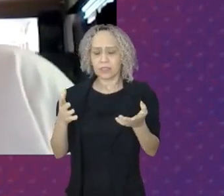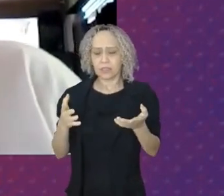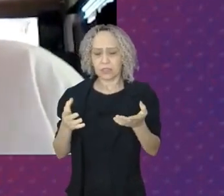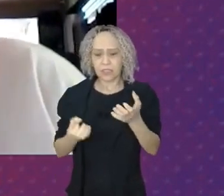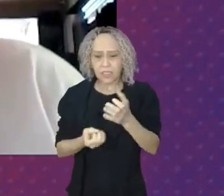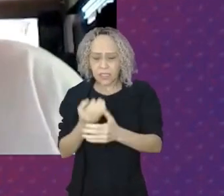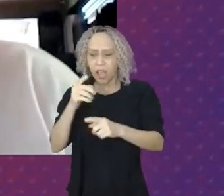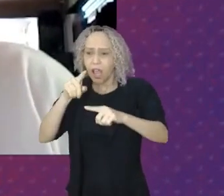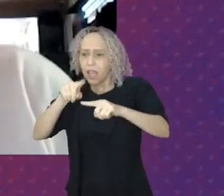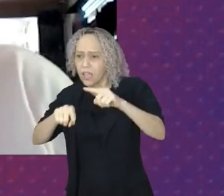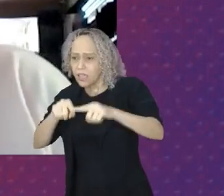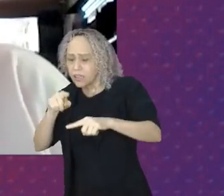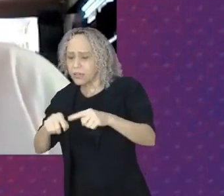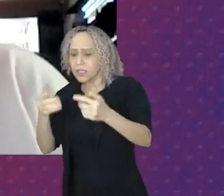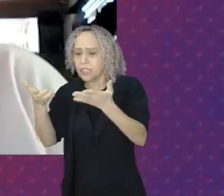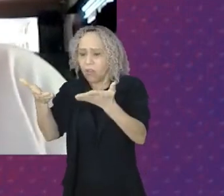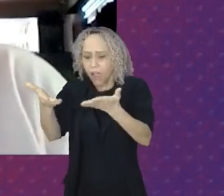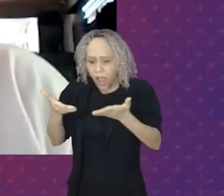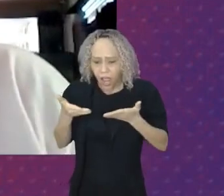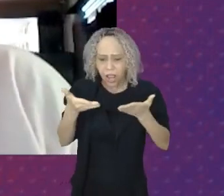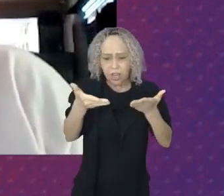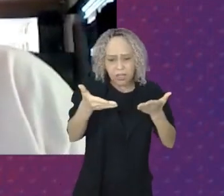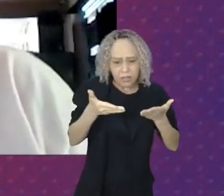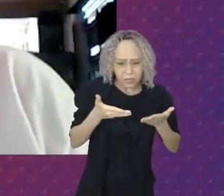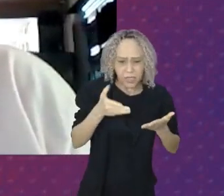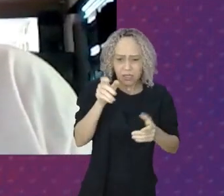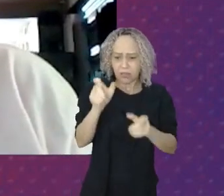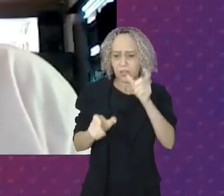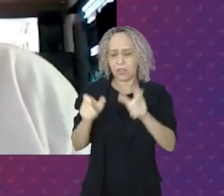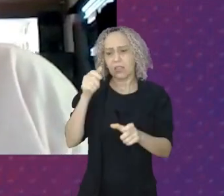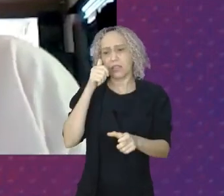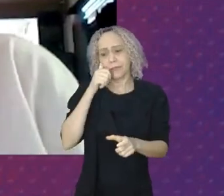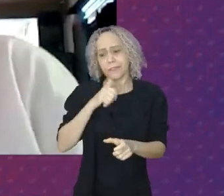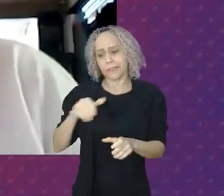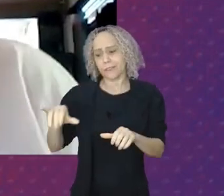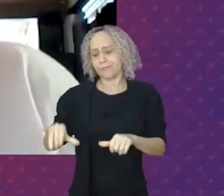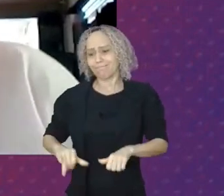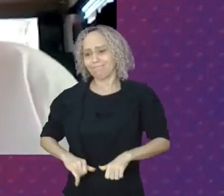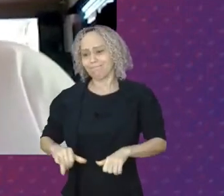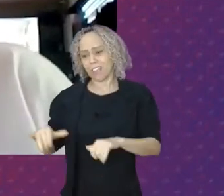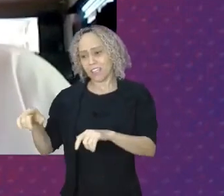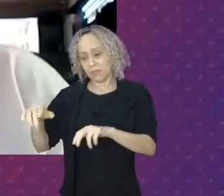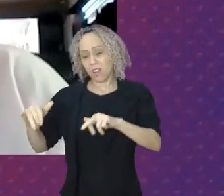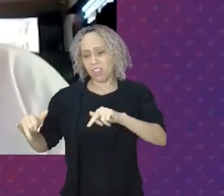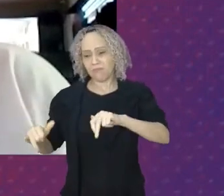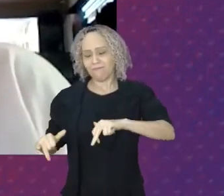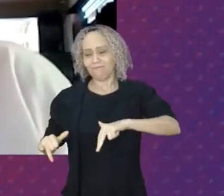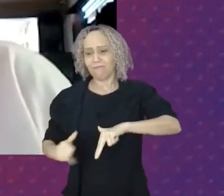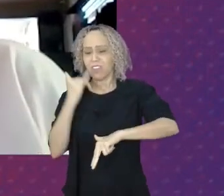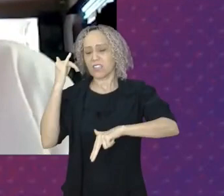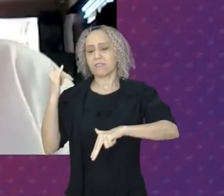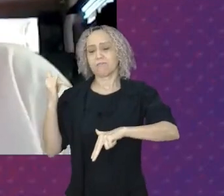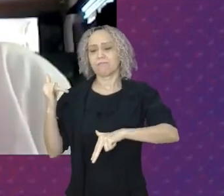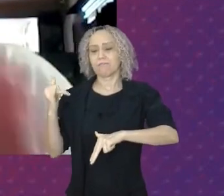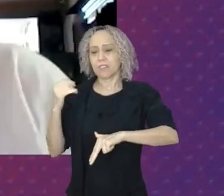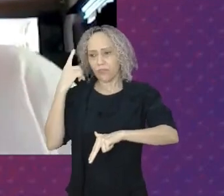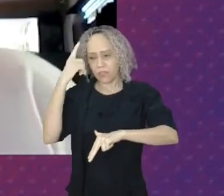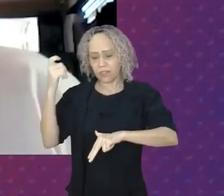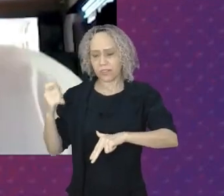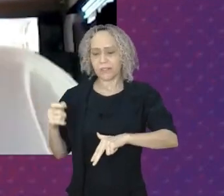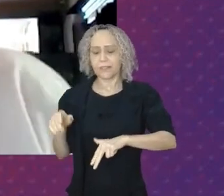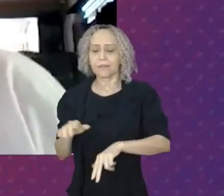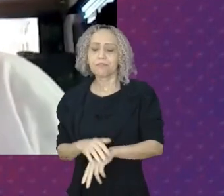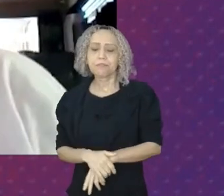equipamentos para o acolhimento dessas violências, ela é fundamental. Então, nós temos